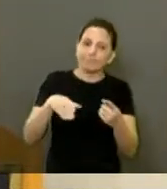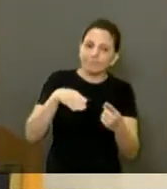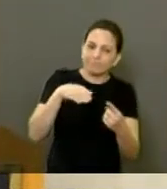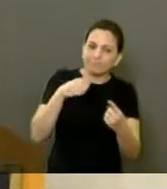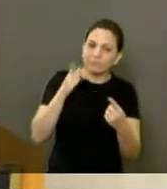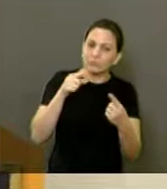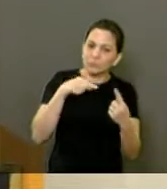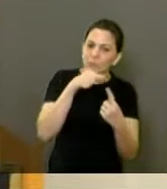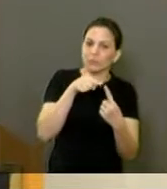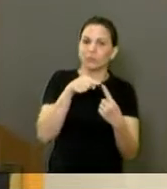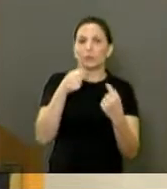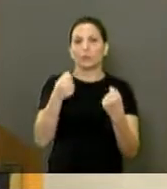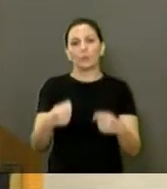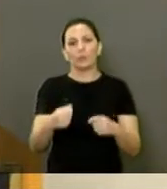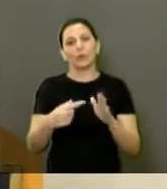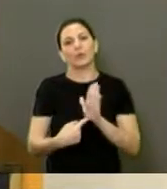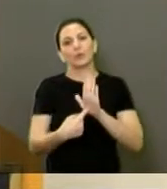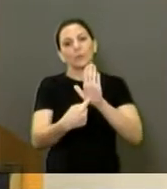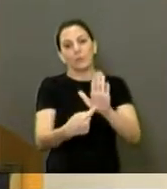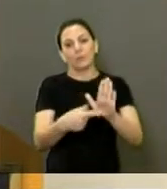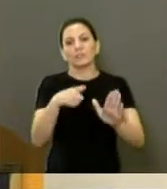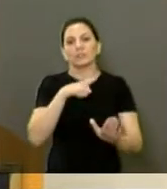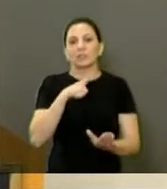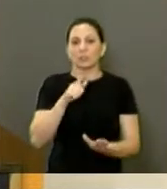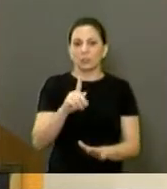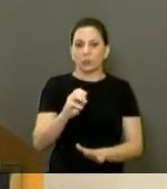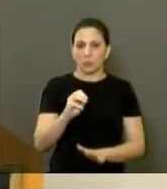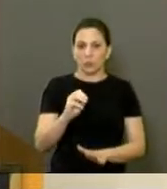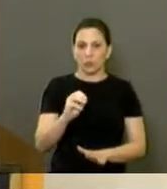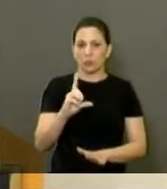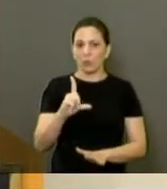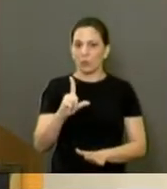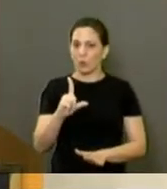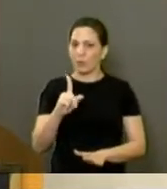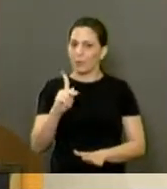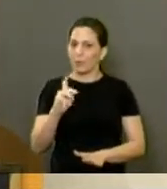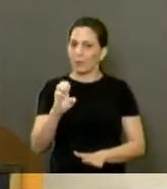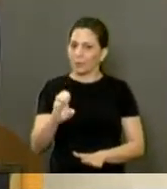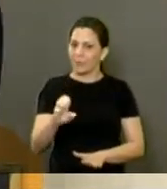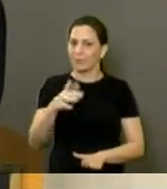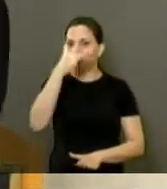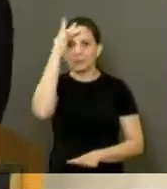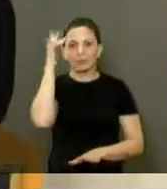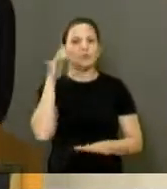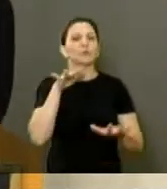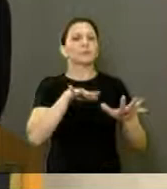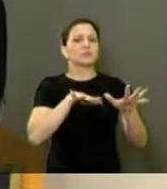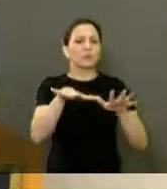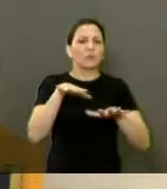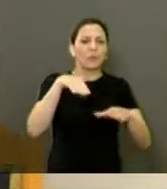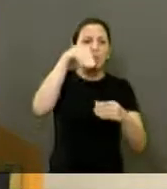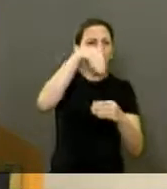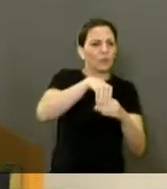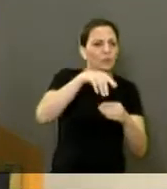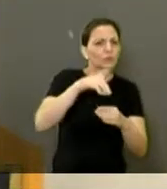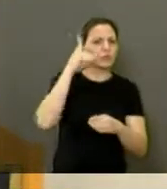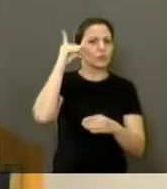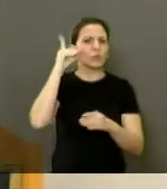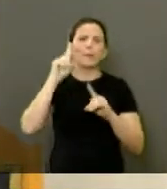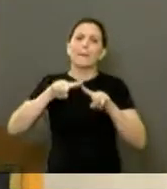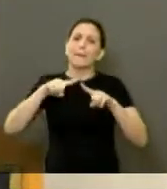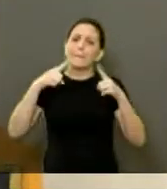está querendo dizer que existe um golpe, que existem as pessoas que foram para a rua não votaram na Dilma, mas a Dilma foi